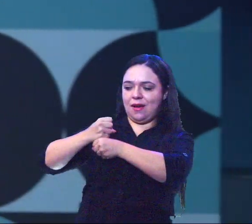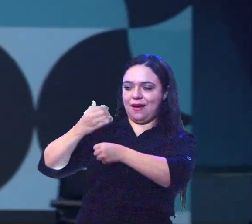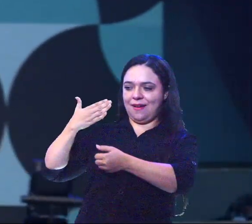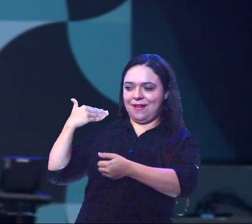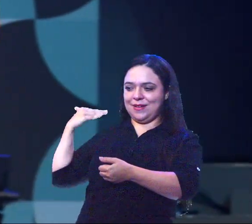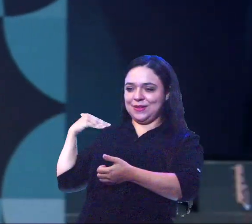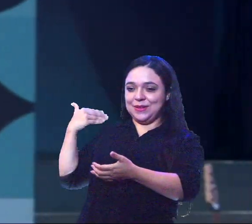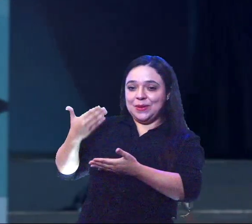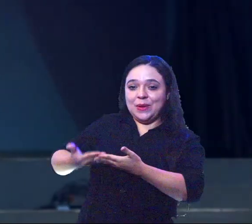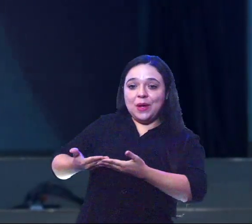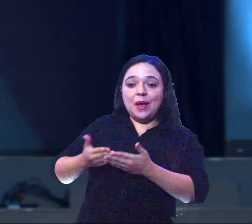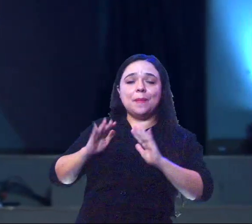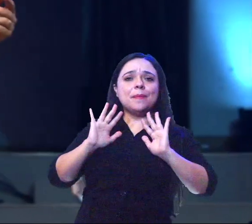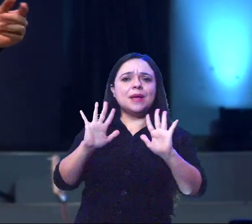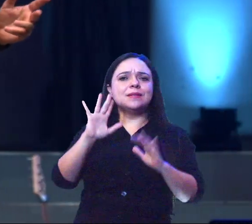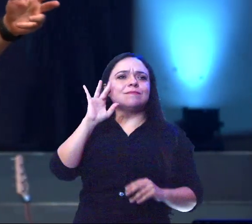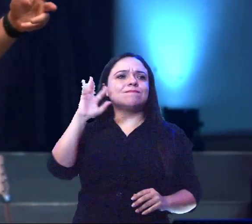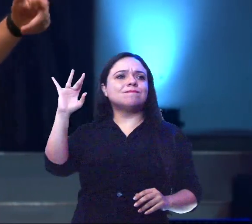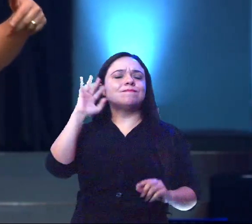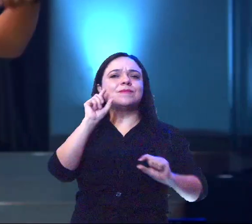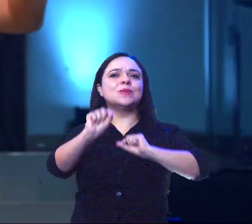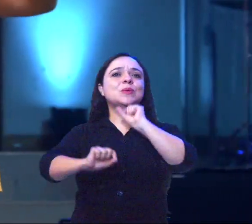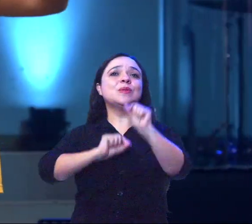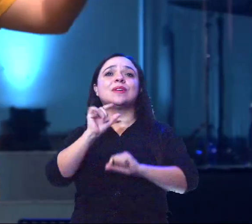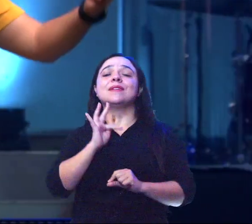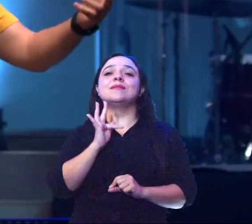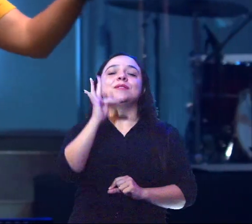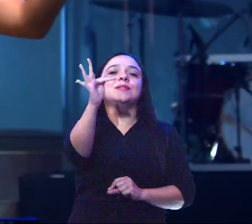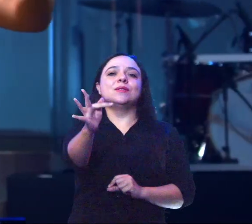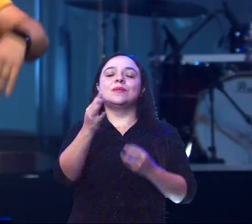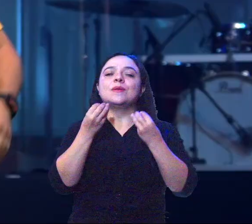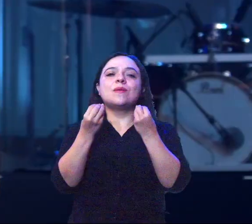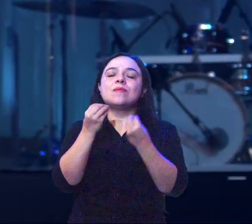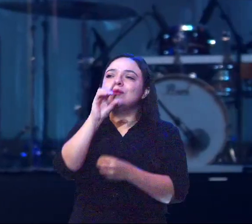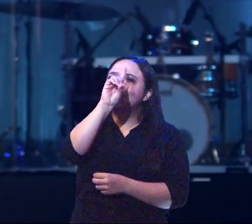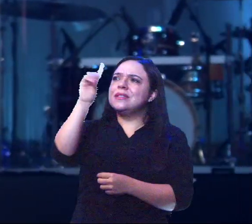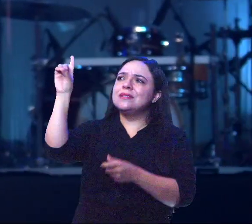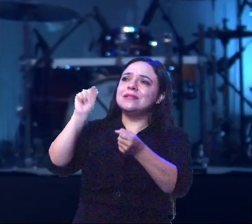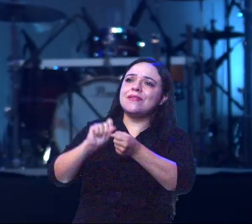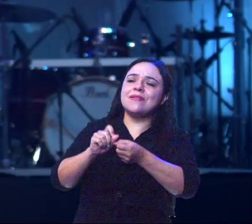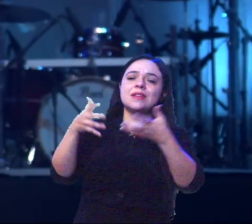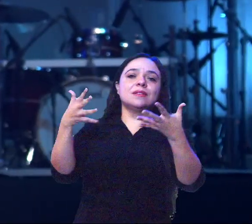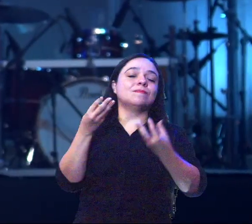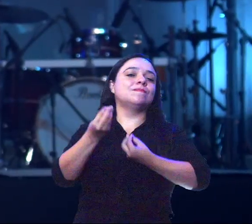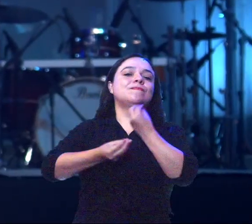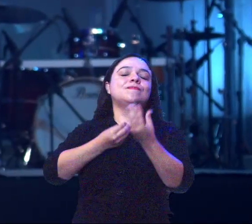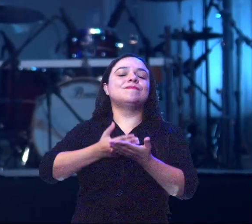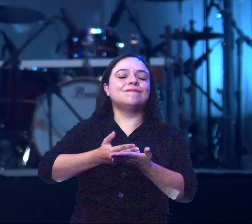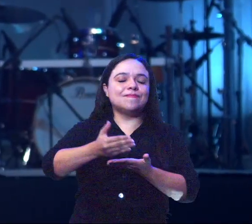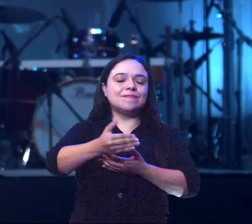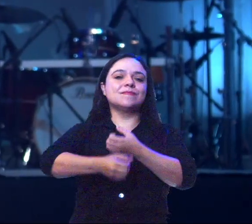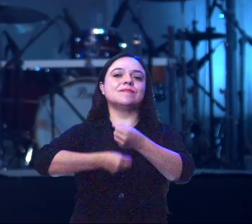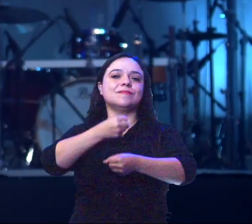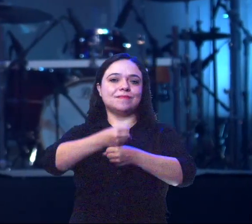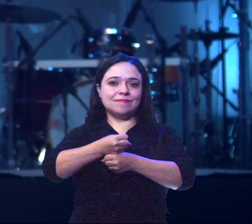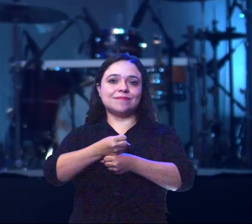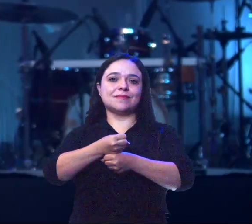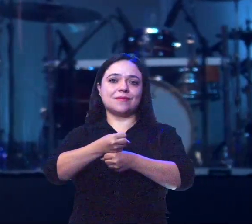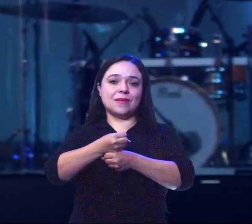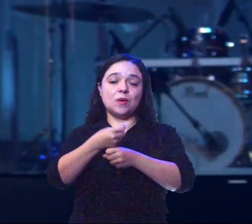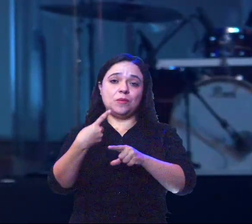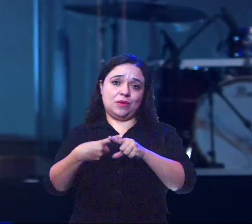já projetando, imaginando aquilo que Deus ainda vai fazer nesse ano que está começando. Afinal de contas, é essa